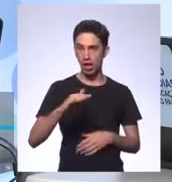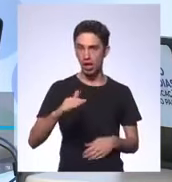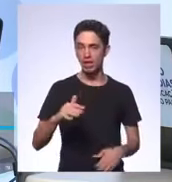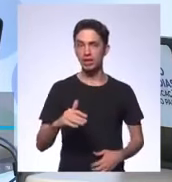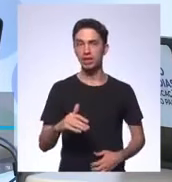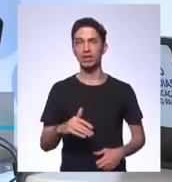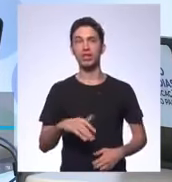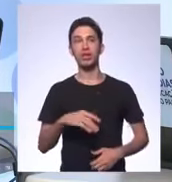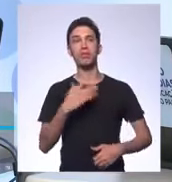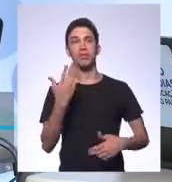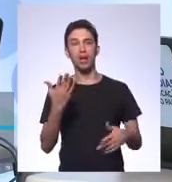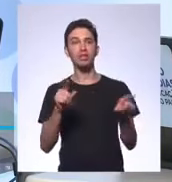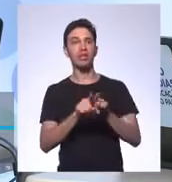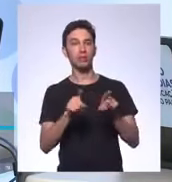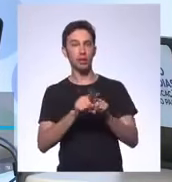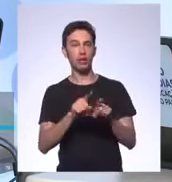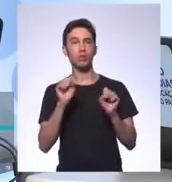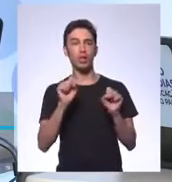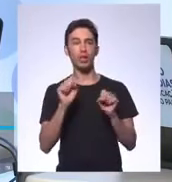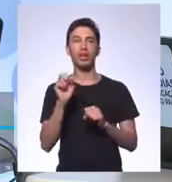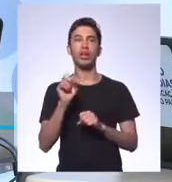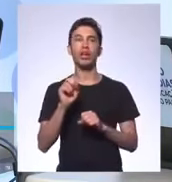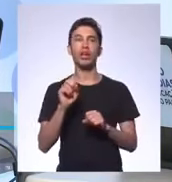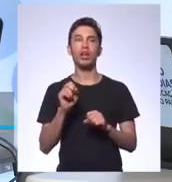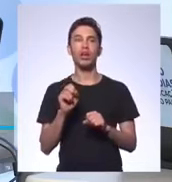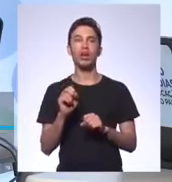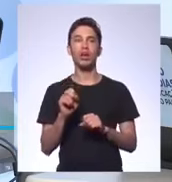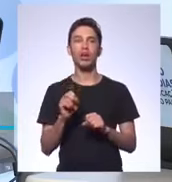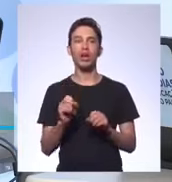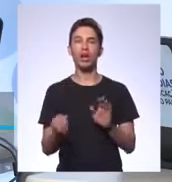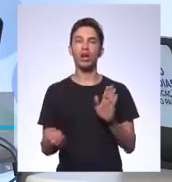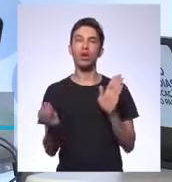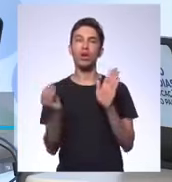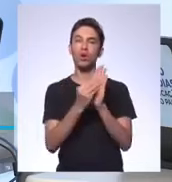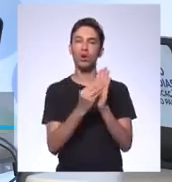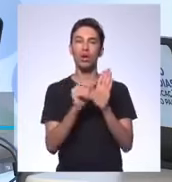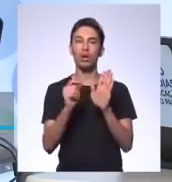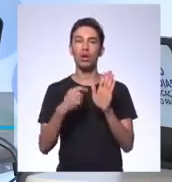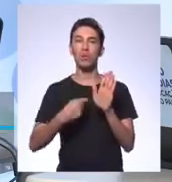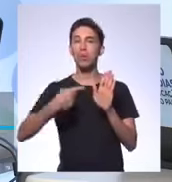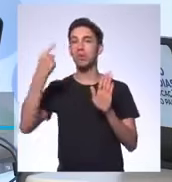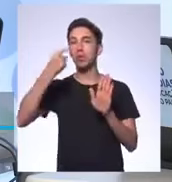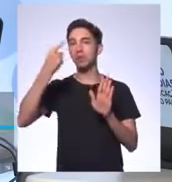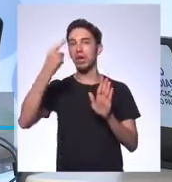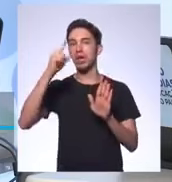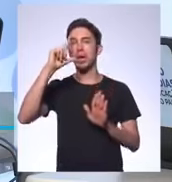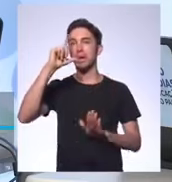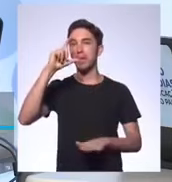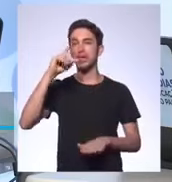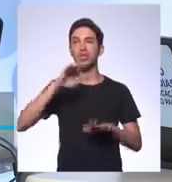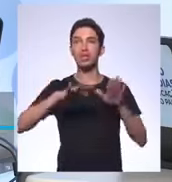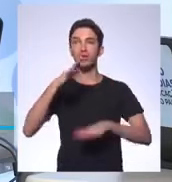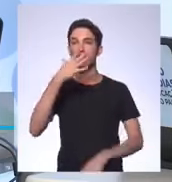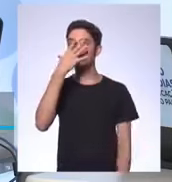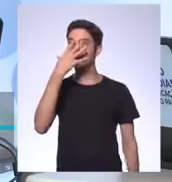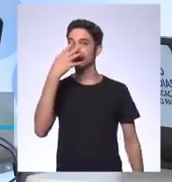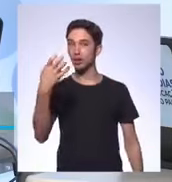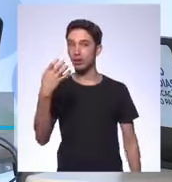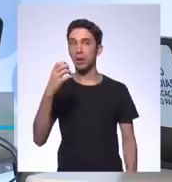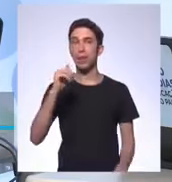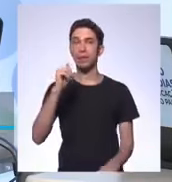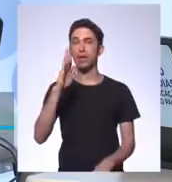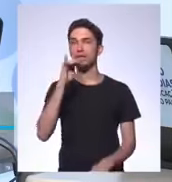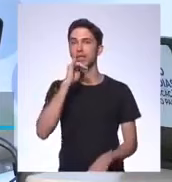no que estou falando. Mas poderíamos ter colocado uma primeira imagem, talvez a que chamasse mais atenção, de